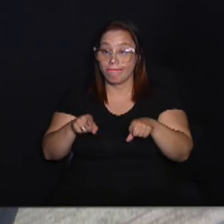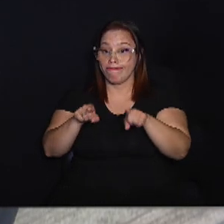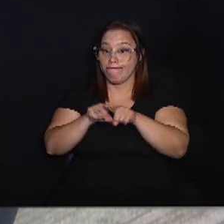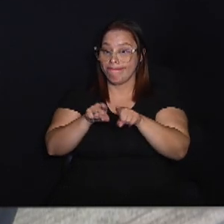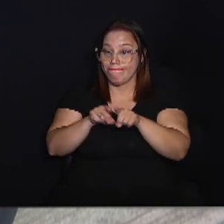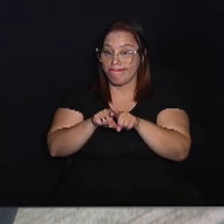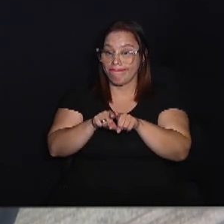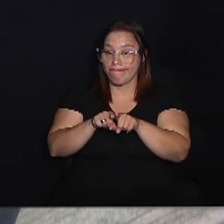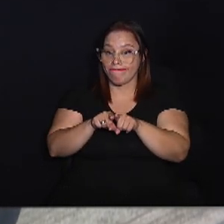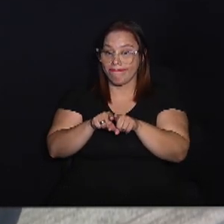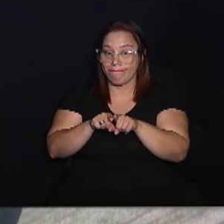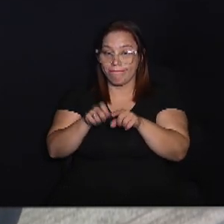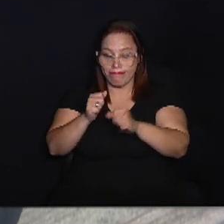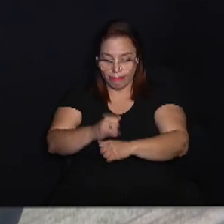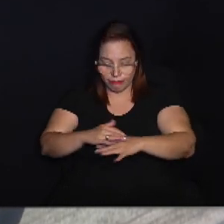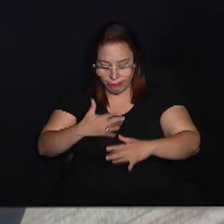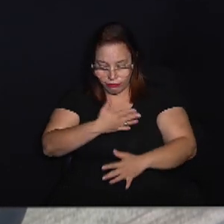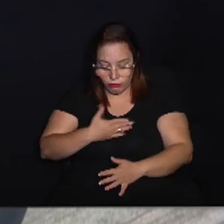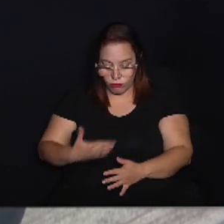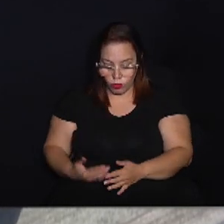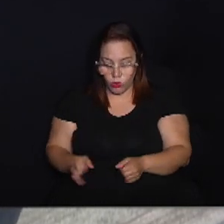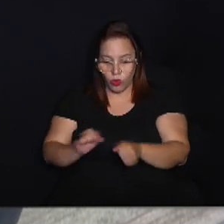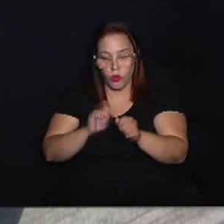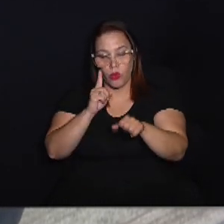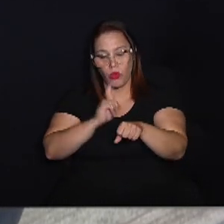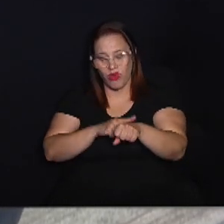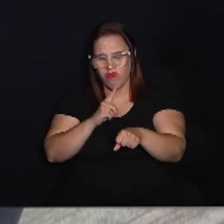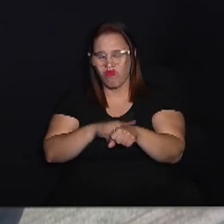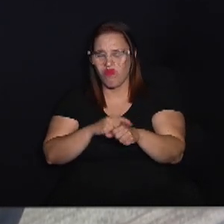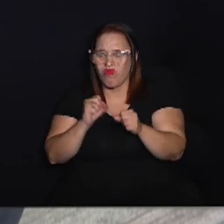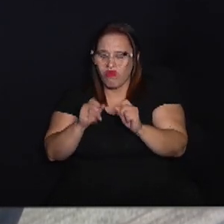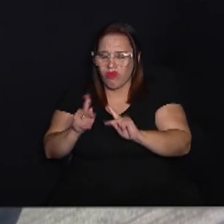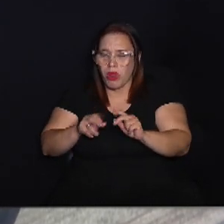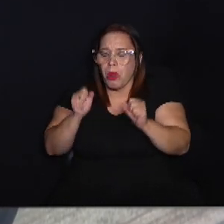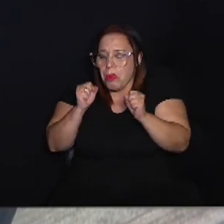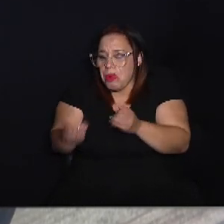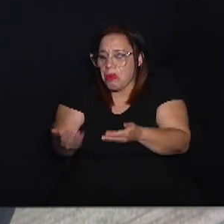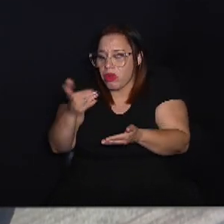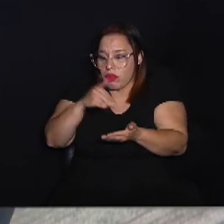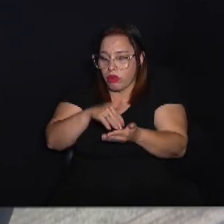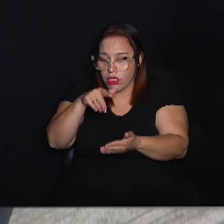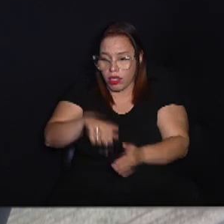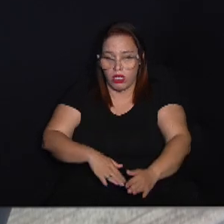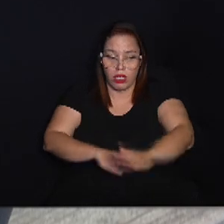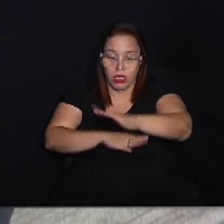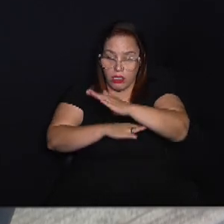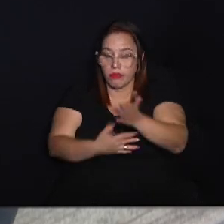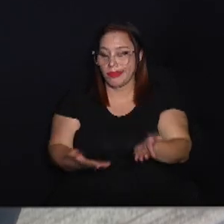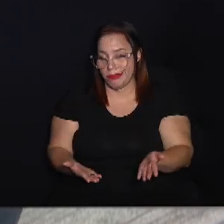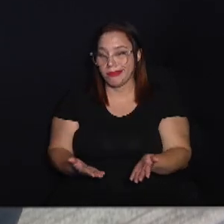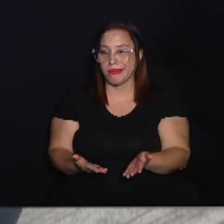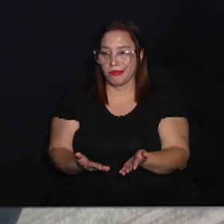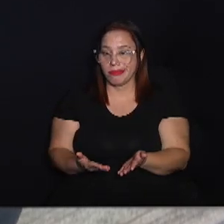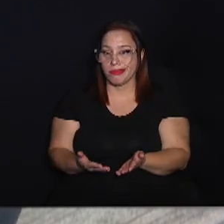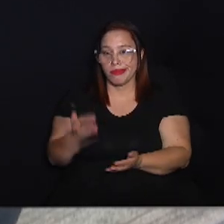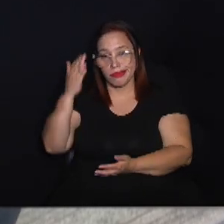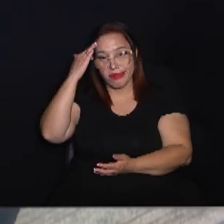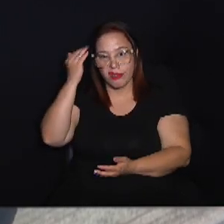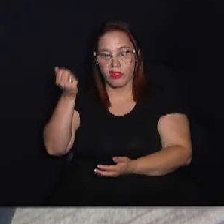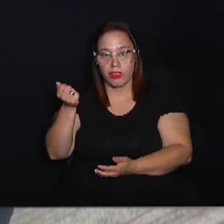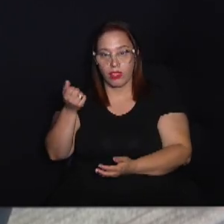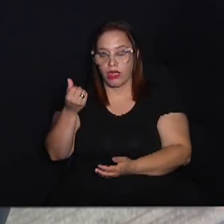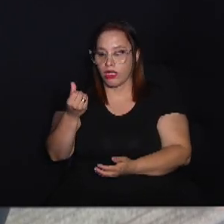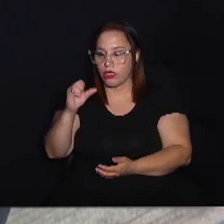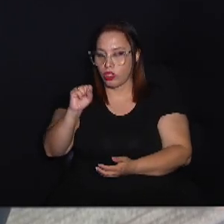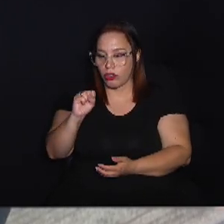vamos, inclusive, essa audiência, nós queremos fazer num horário em que a população possa vir aqui à Câmara. Nós faremos às 18